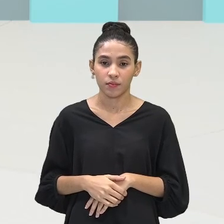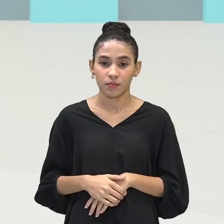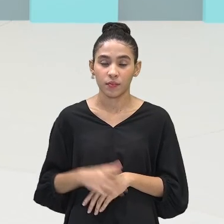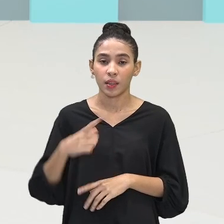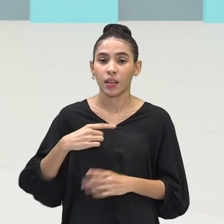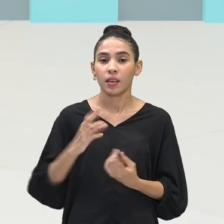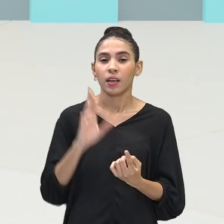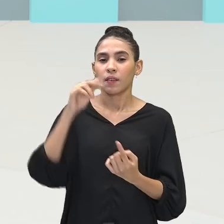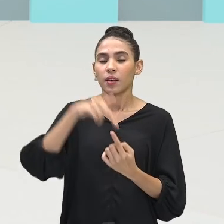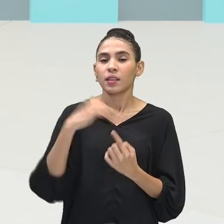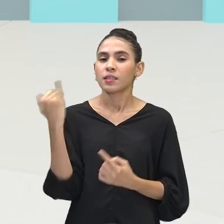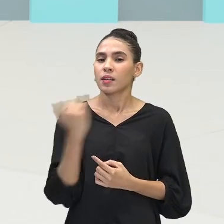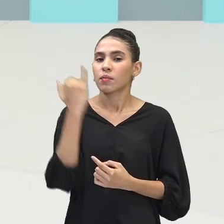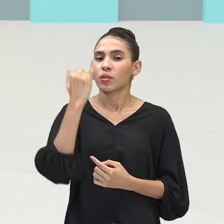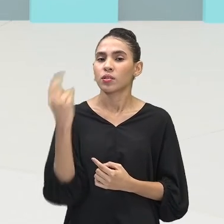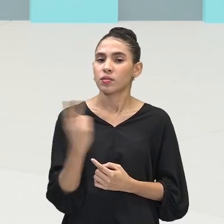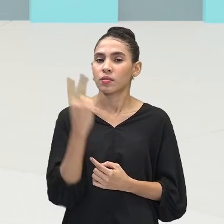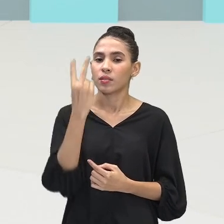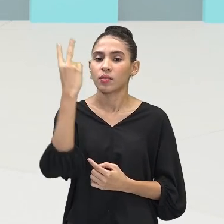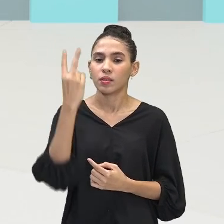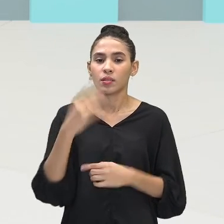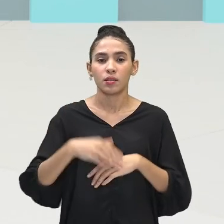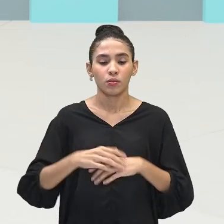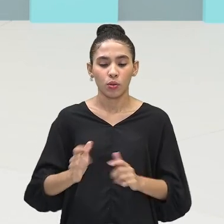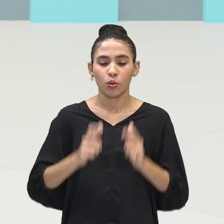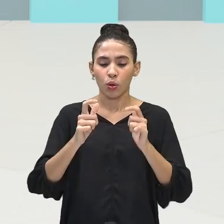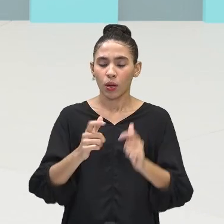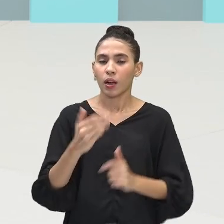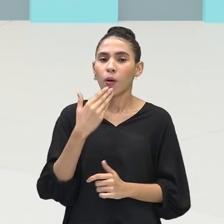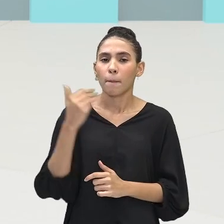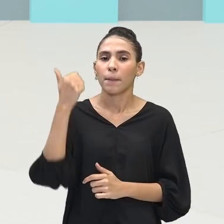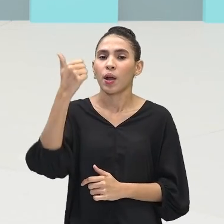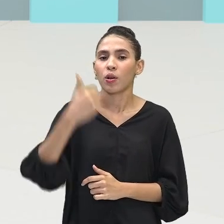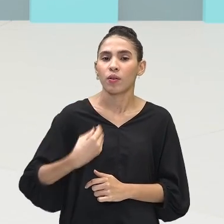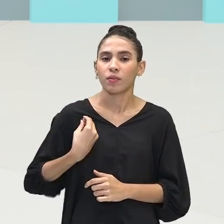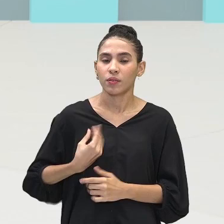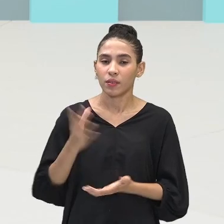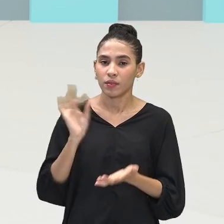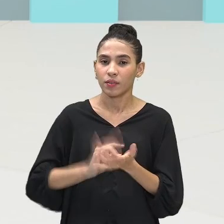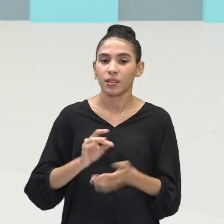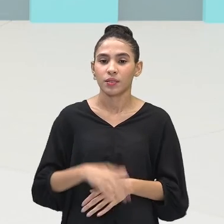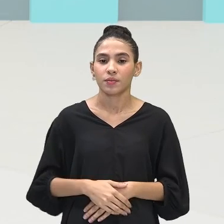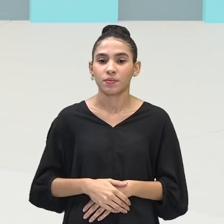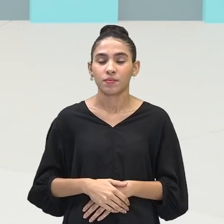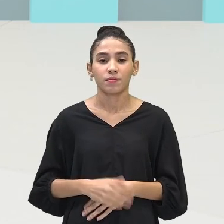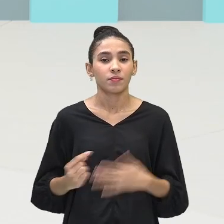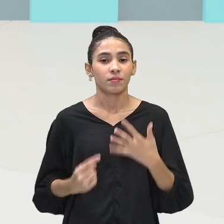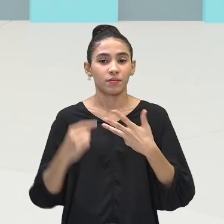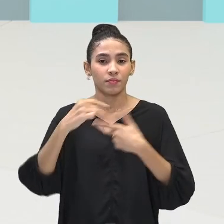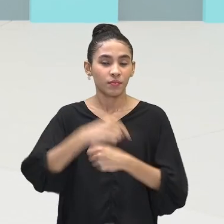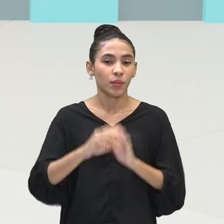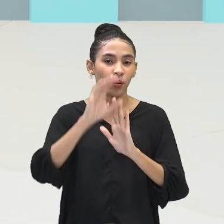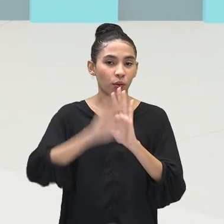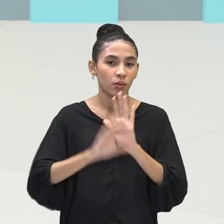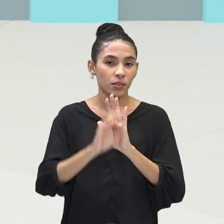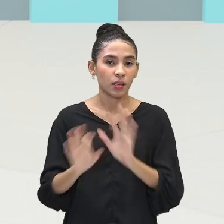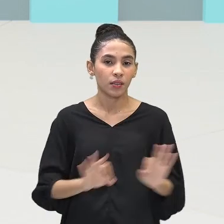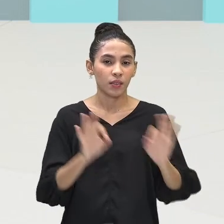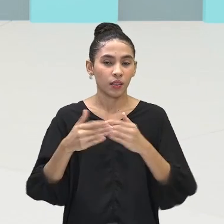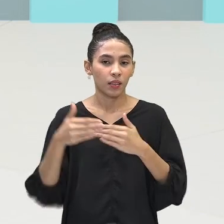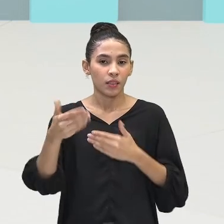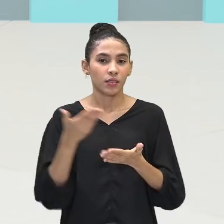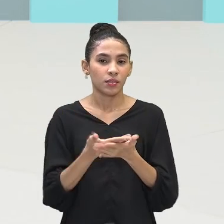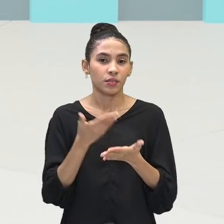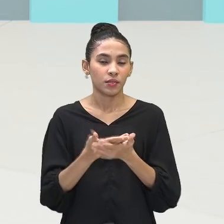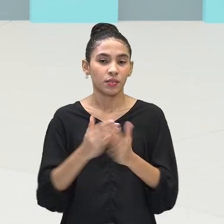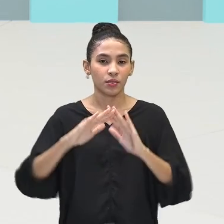exaltação justamente para dizer que ali é o melhor lugar para se viver de fato, tá bom? Então foram esses conceitos que nós vimos aí em relação à